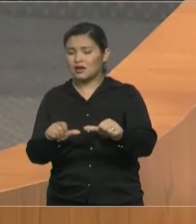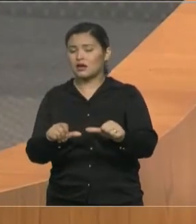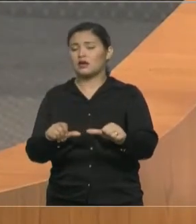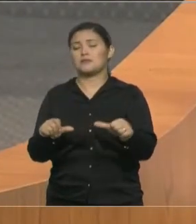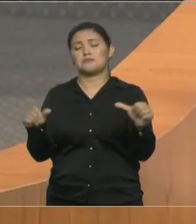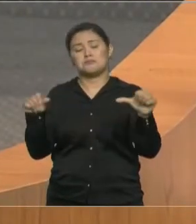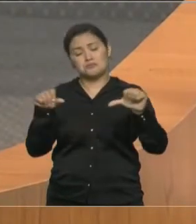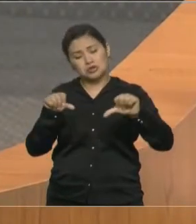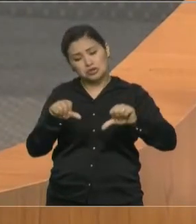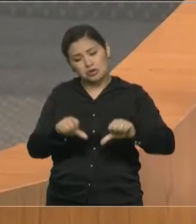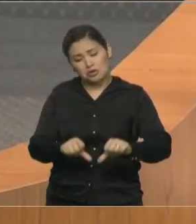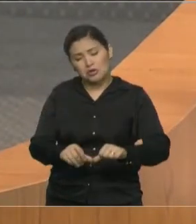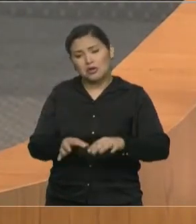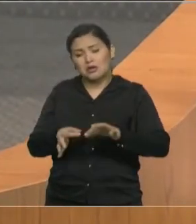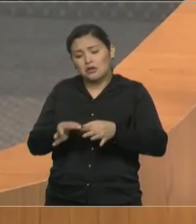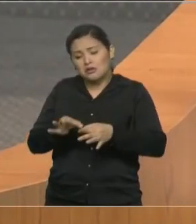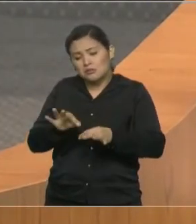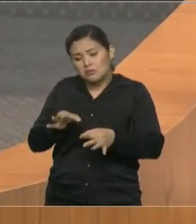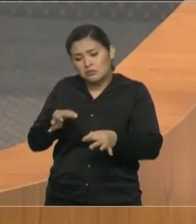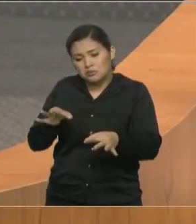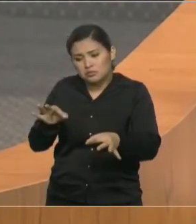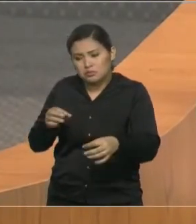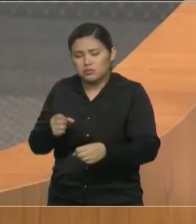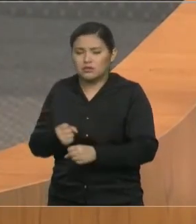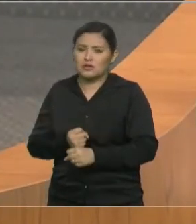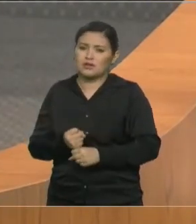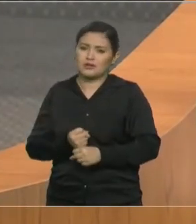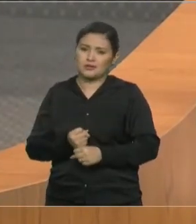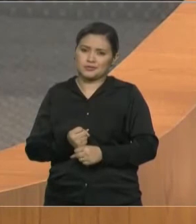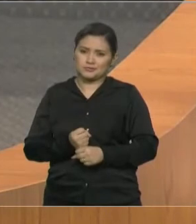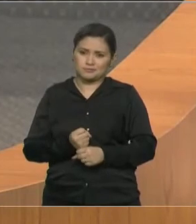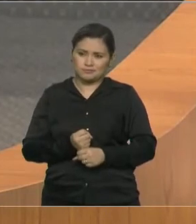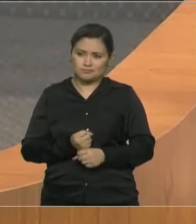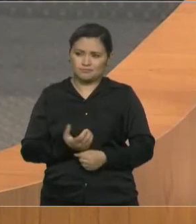impulso arrogante do governo federal que tenta